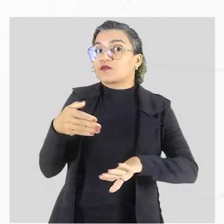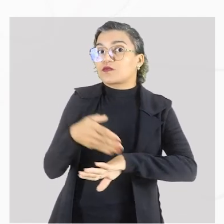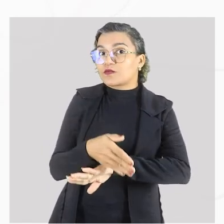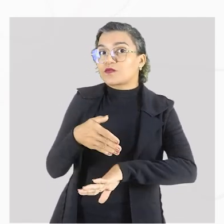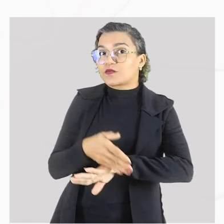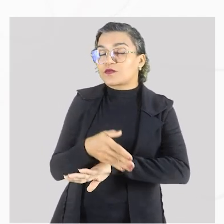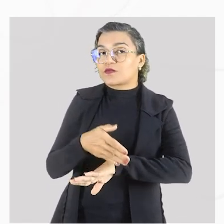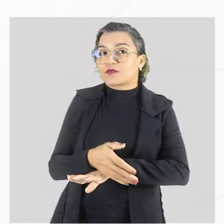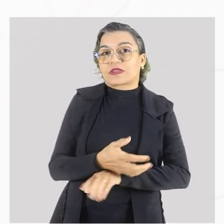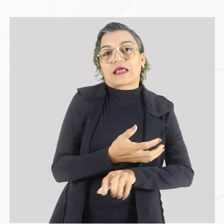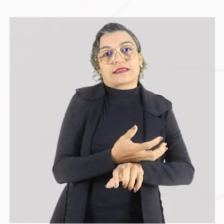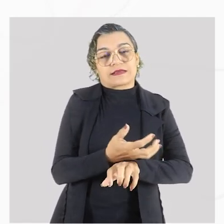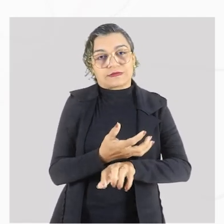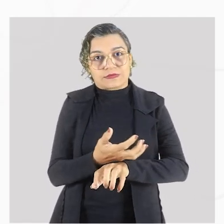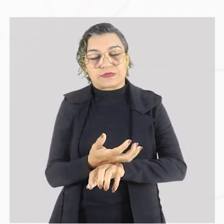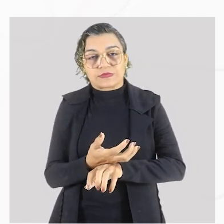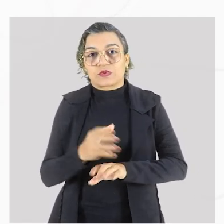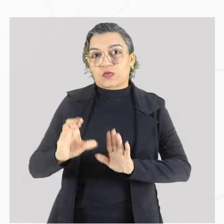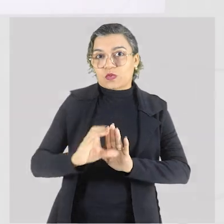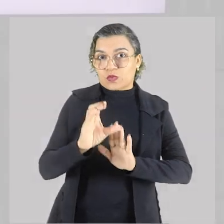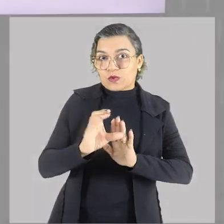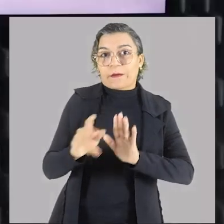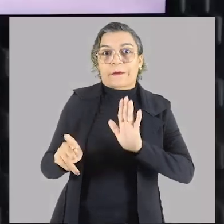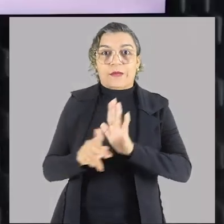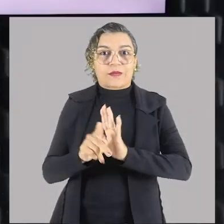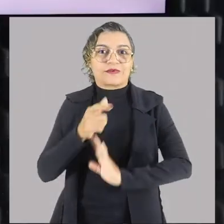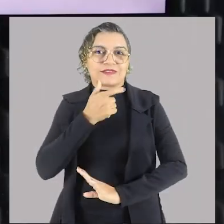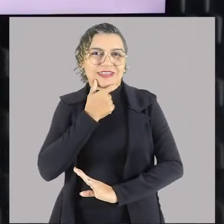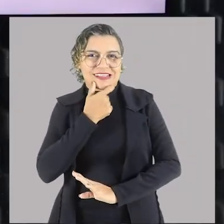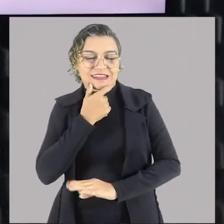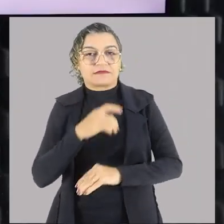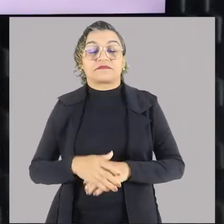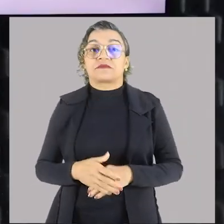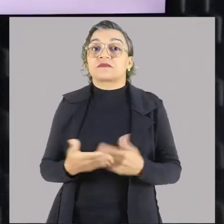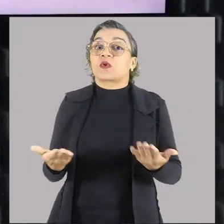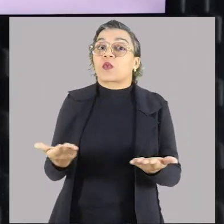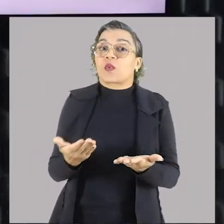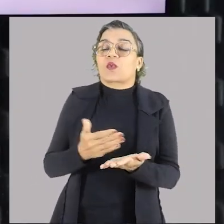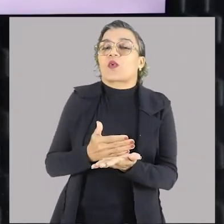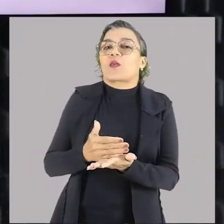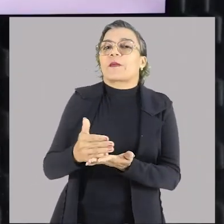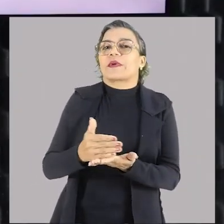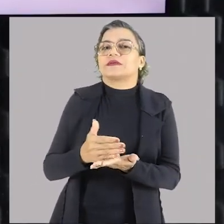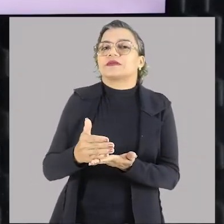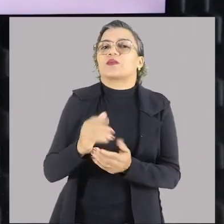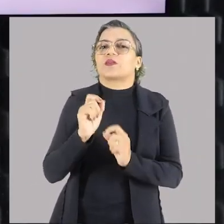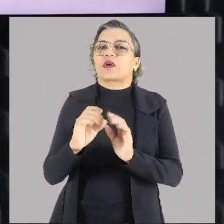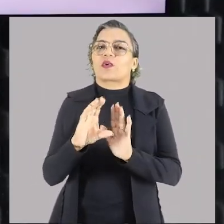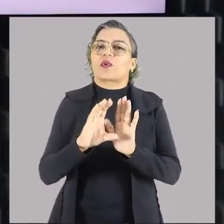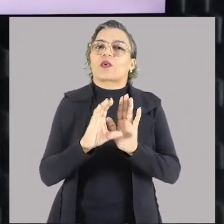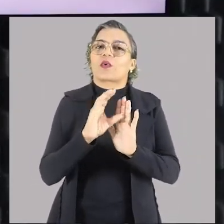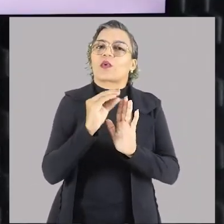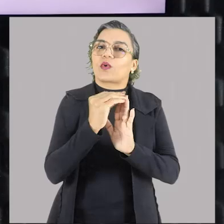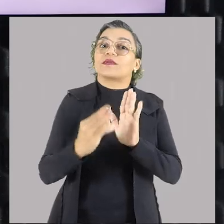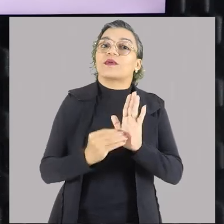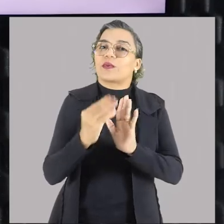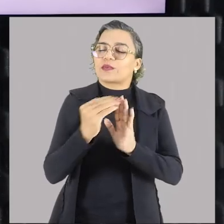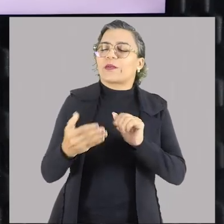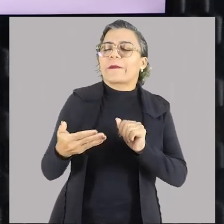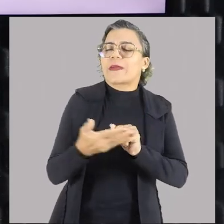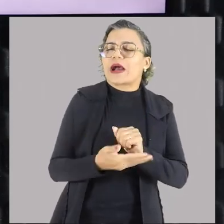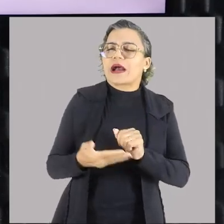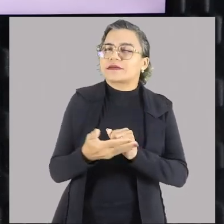nossa disciplina, do currículo da disciplina de língua inglesa. E nós vamos iniciar por esse conteúdo, que é um conteúdo bem básico